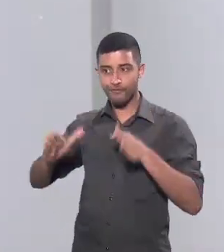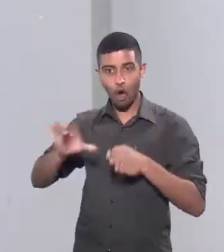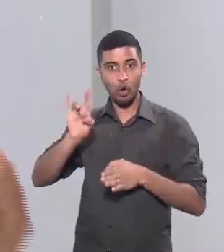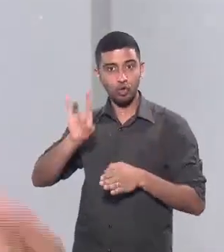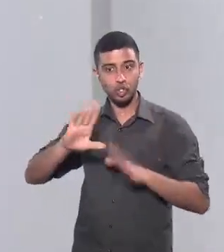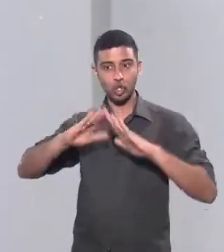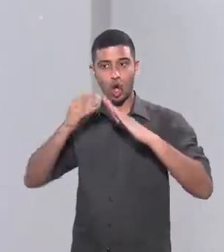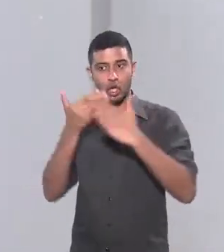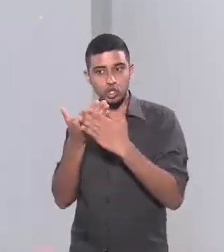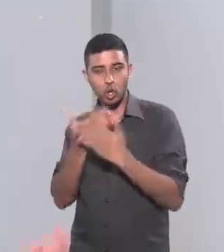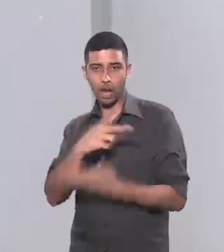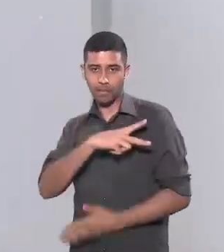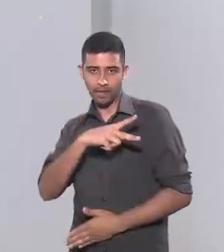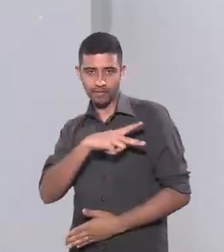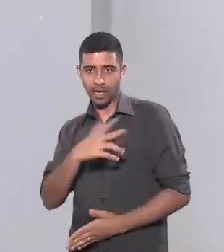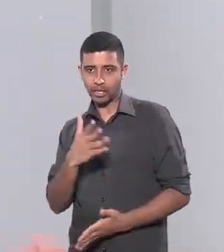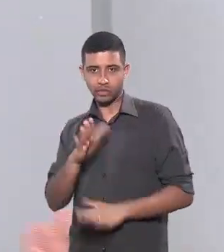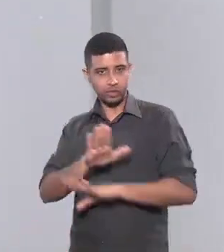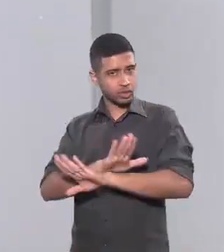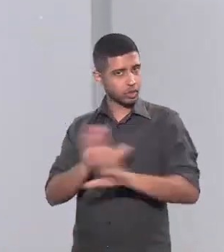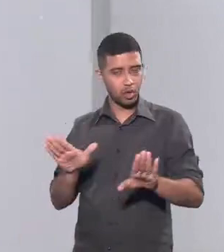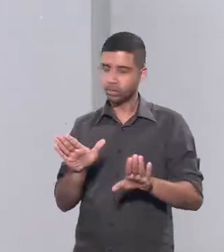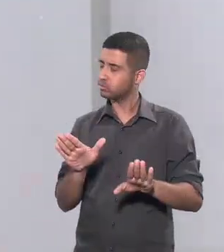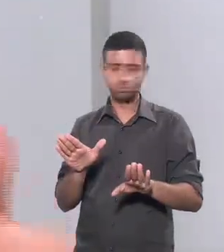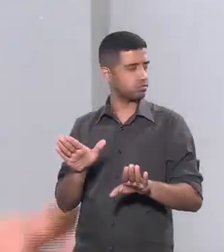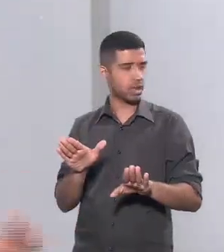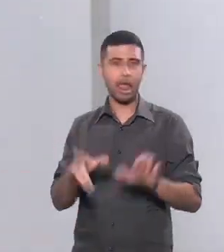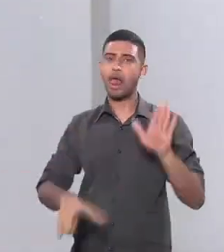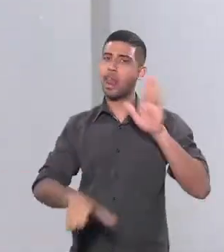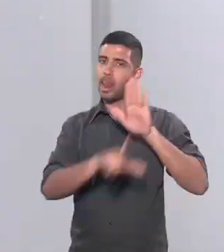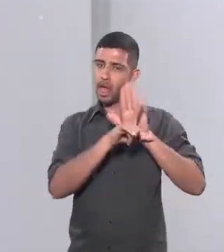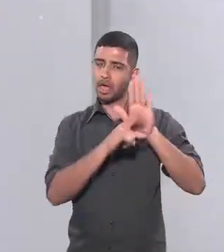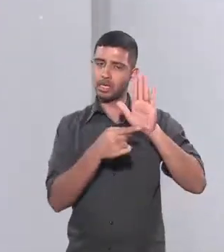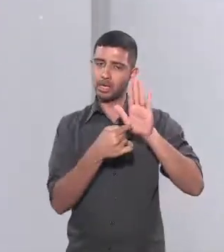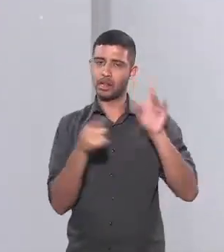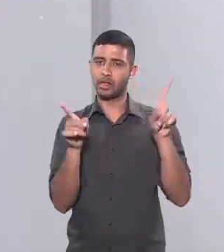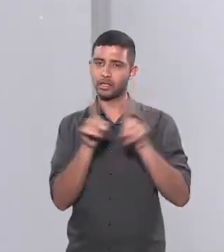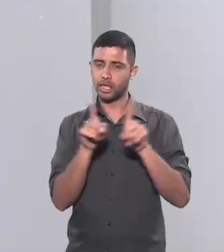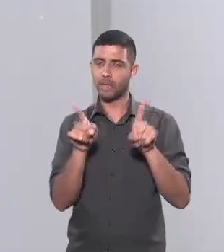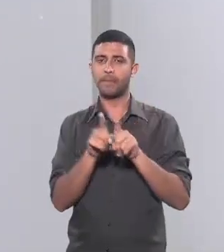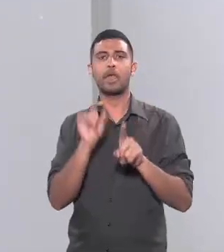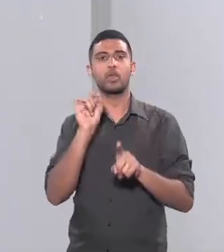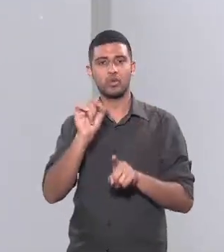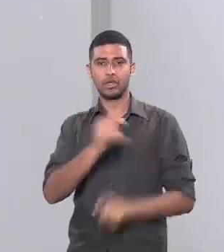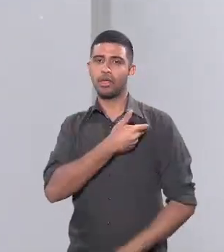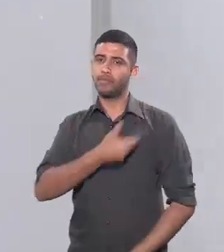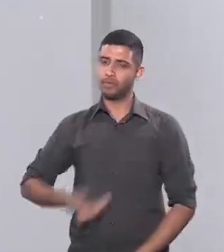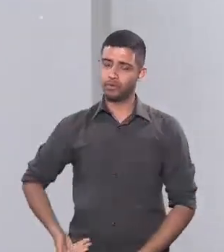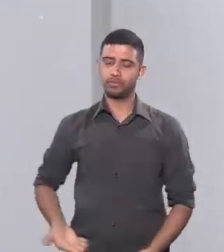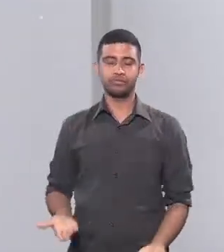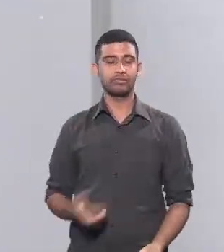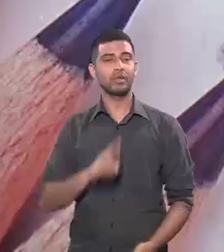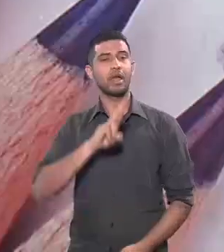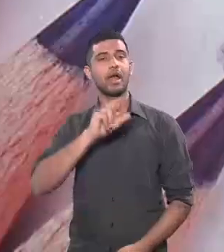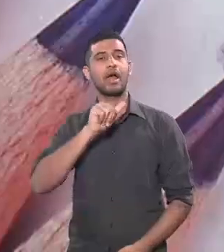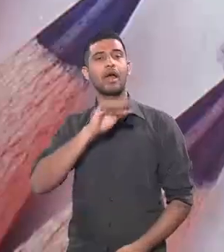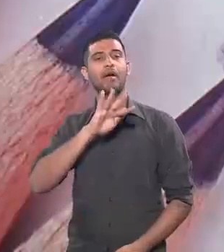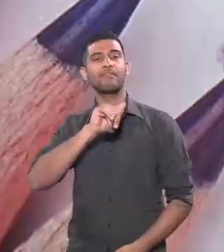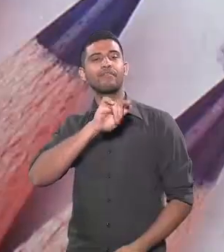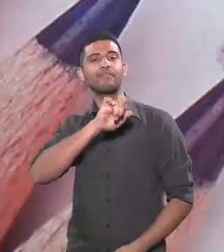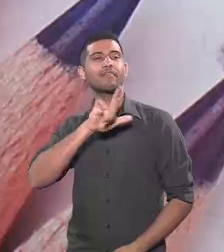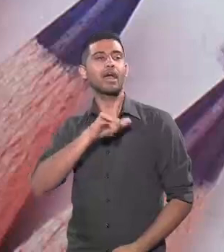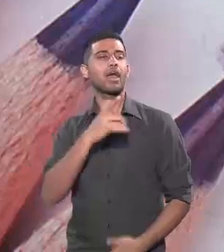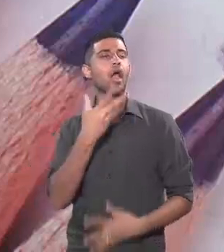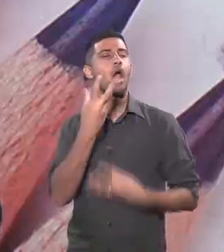destinatário apenas as instituições privadas de educação básica. É uma lei também que se destina ao ensino público.